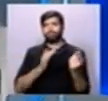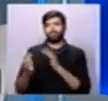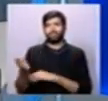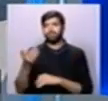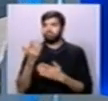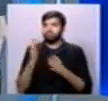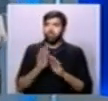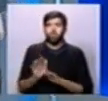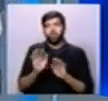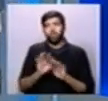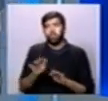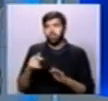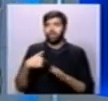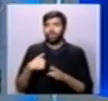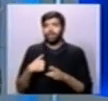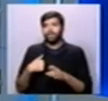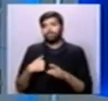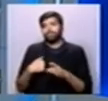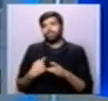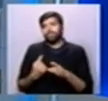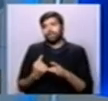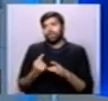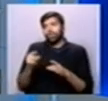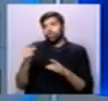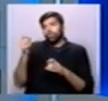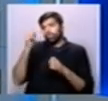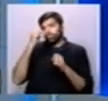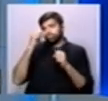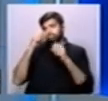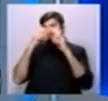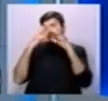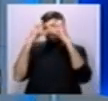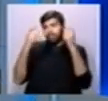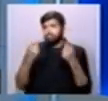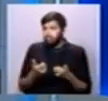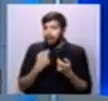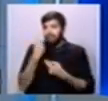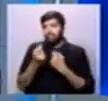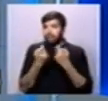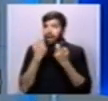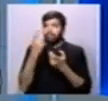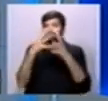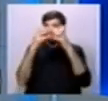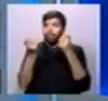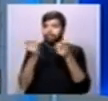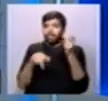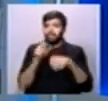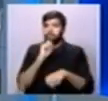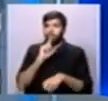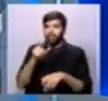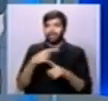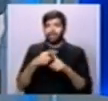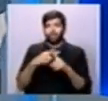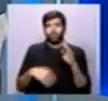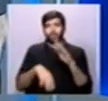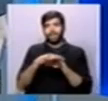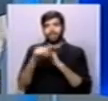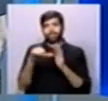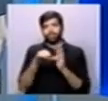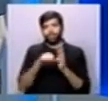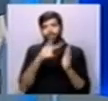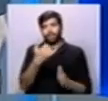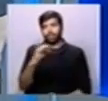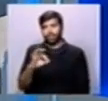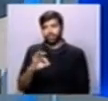fraco, predomina de sueste, o céu encontra-se pouco nublado, temporariamente com algumas nuvens. A temperatura máxima no Funchal é de 24